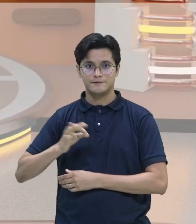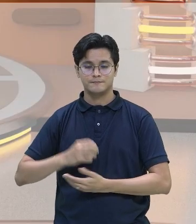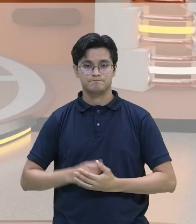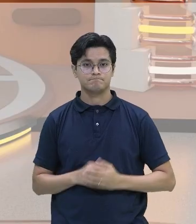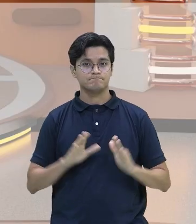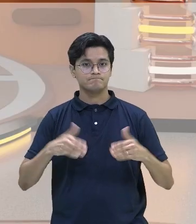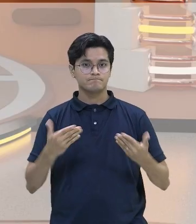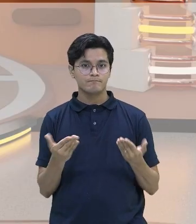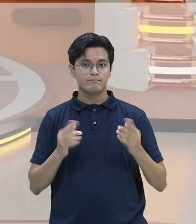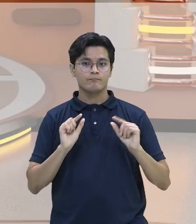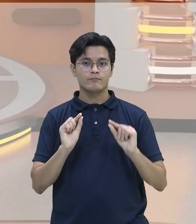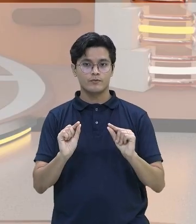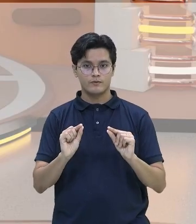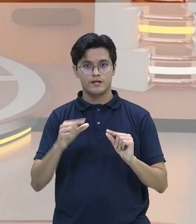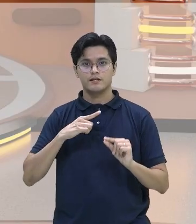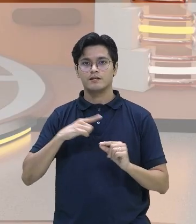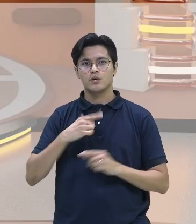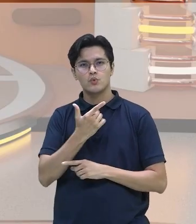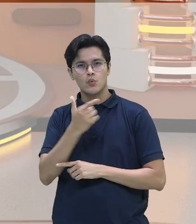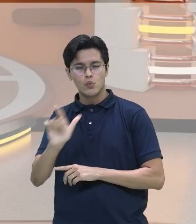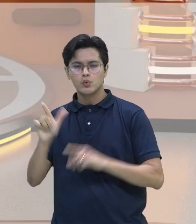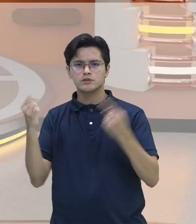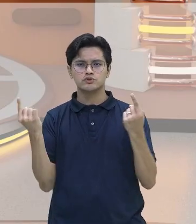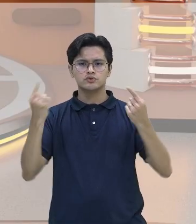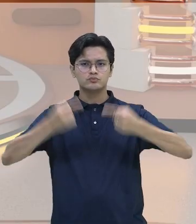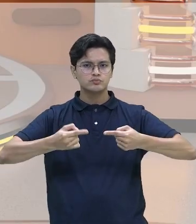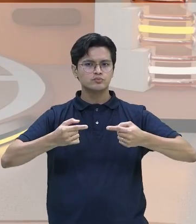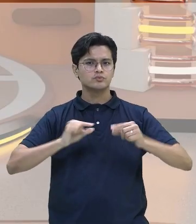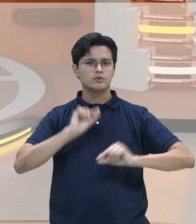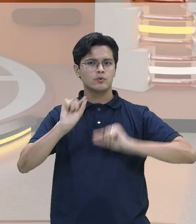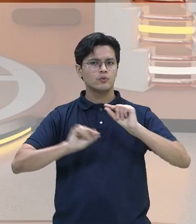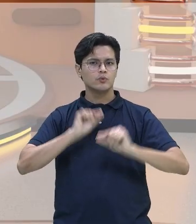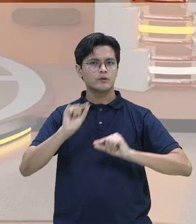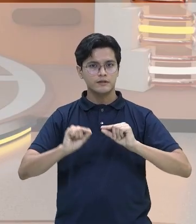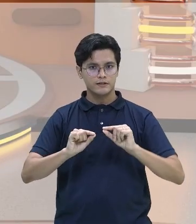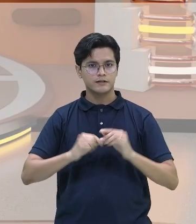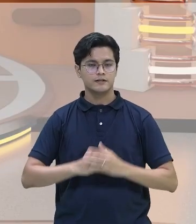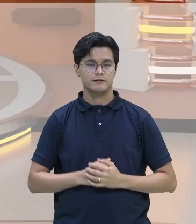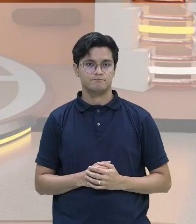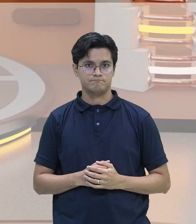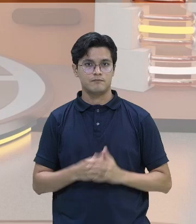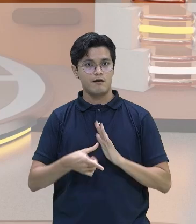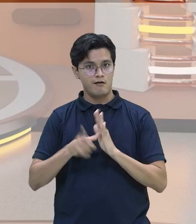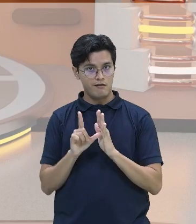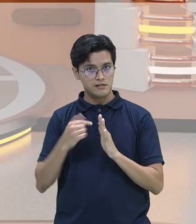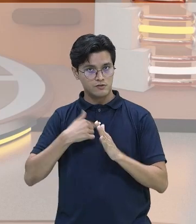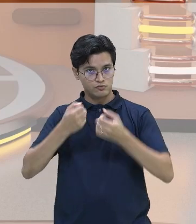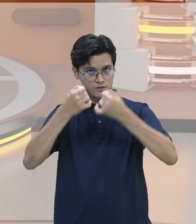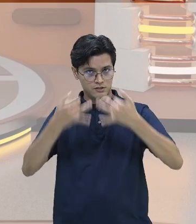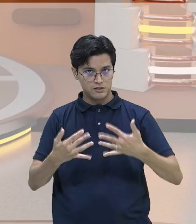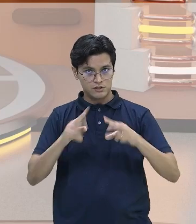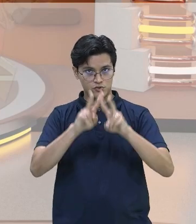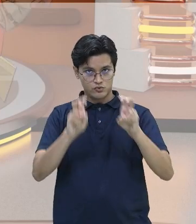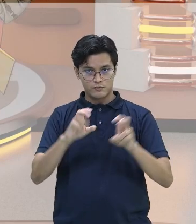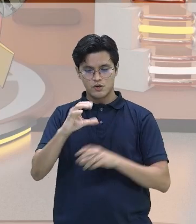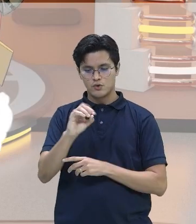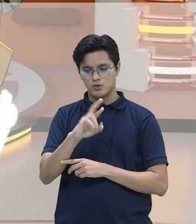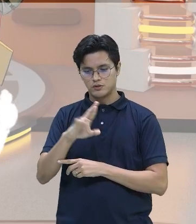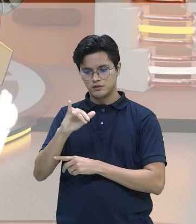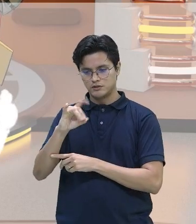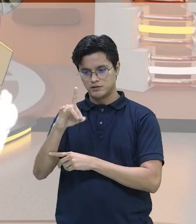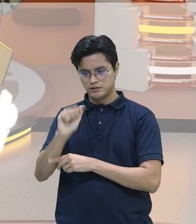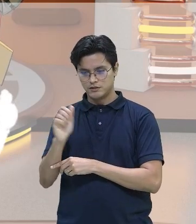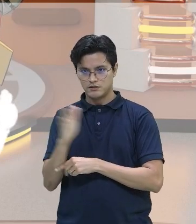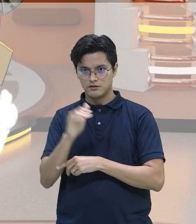Nós tivemos também uma outra corrida, essa que eu falei anteriormente foi a corrida armamentista, né? E essa que a gente vai ver aqui é a